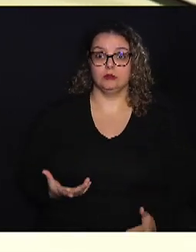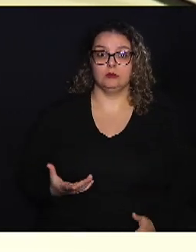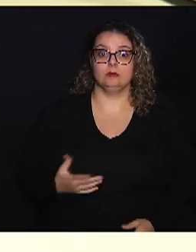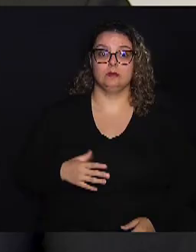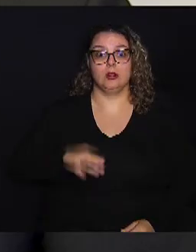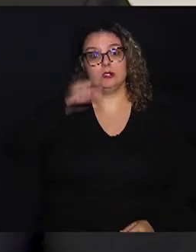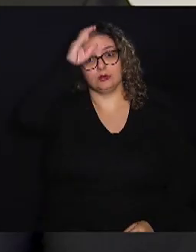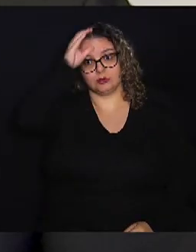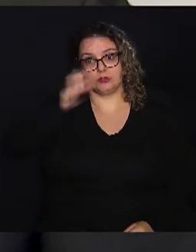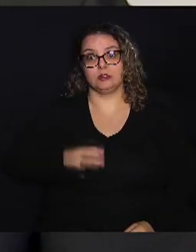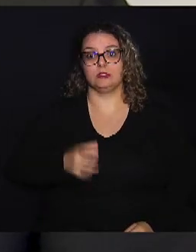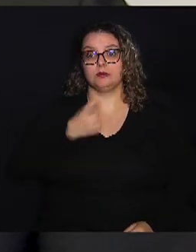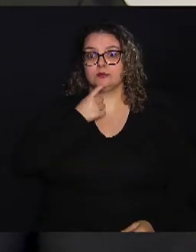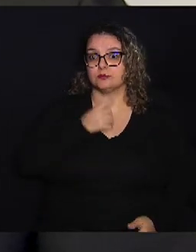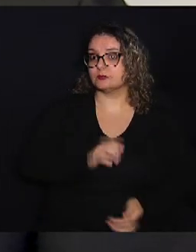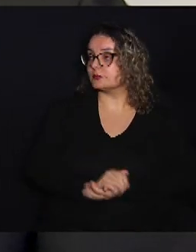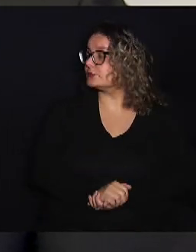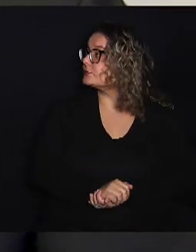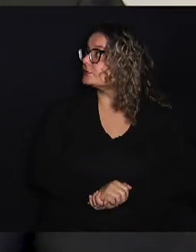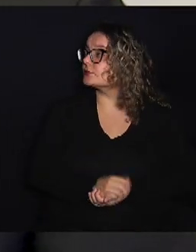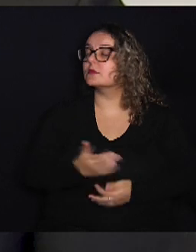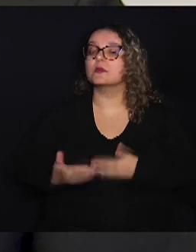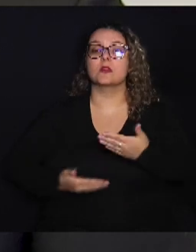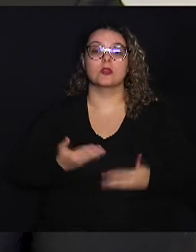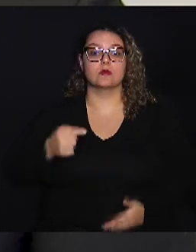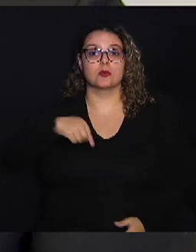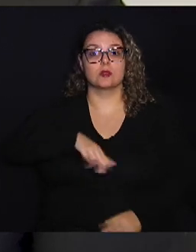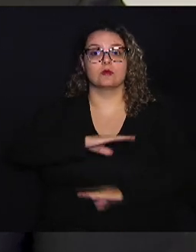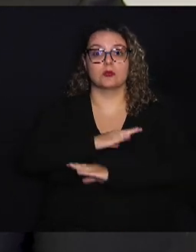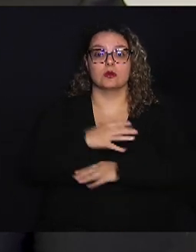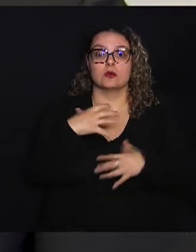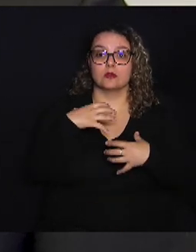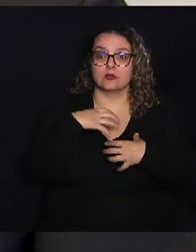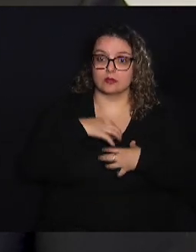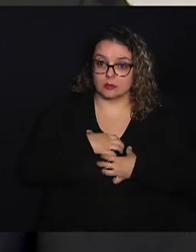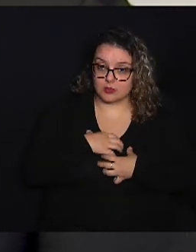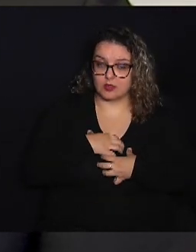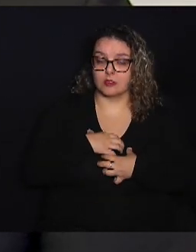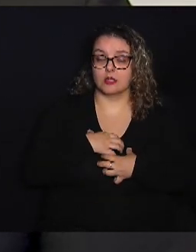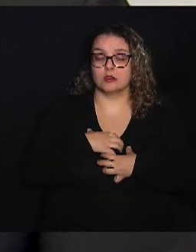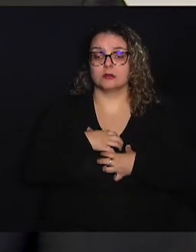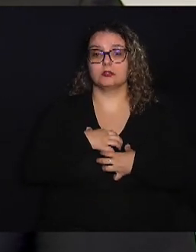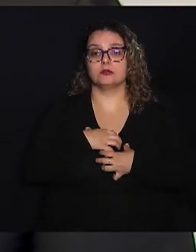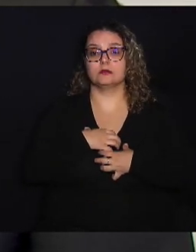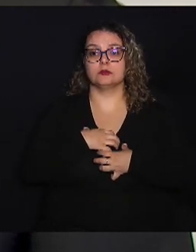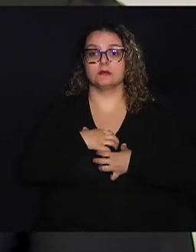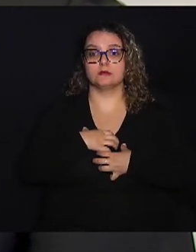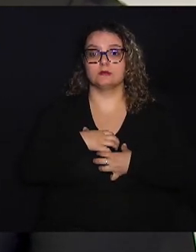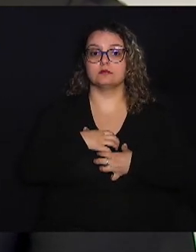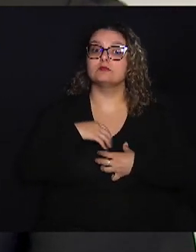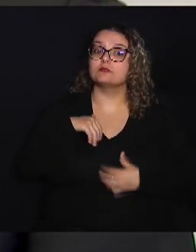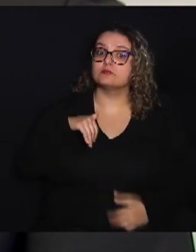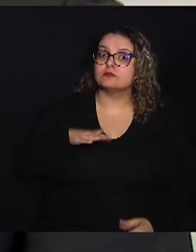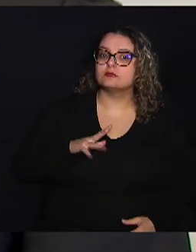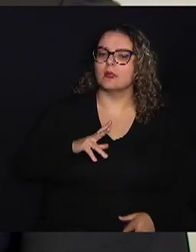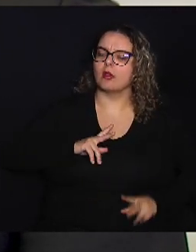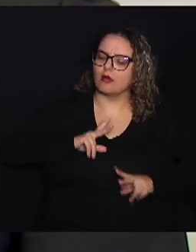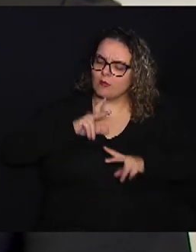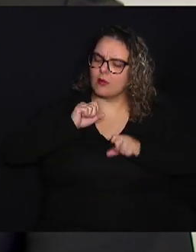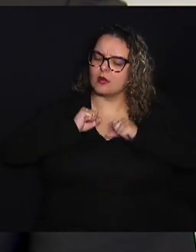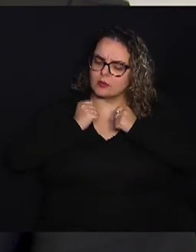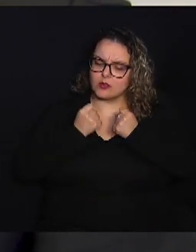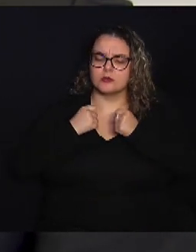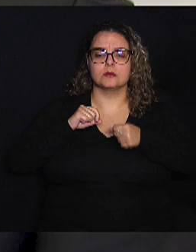cidadão campineiro. Os servidores aqui da Câmara Municipal se sentem cada vez com mais garra e vontade de